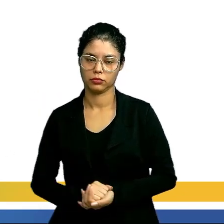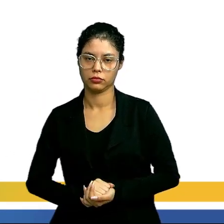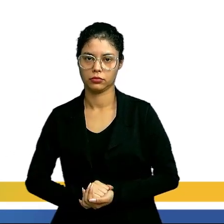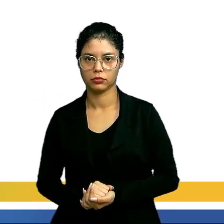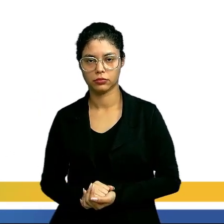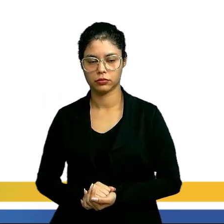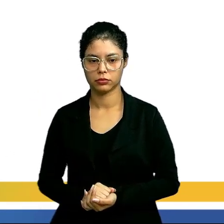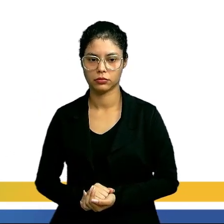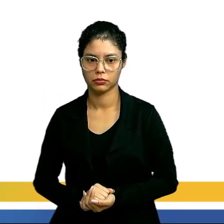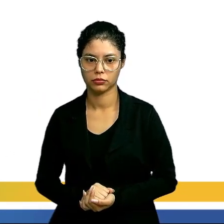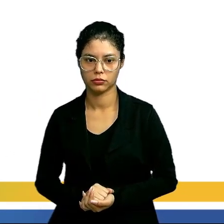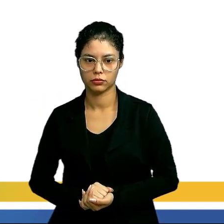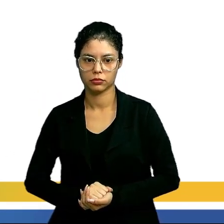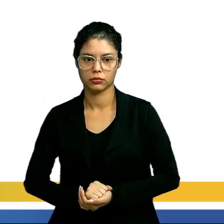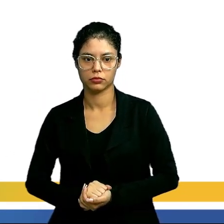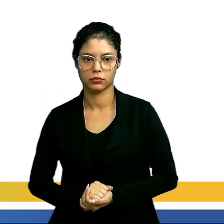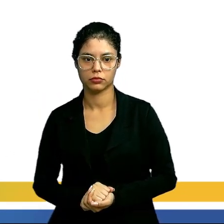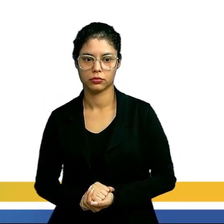822,4